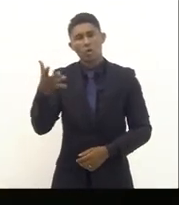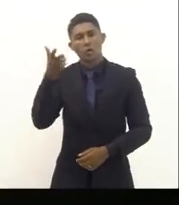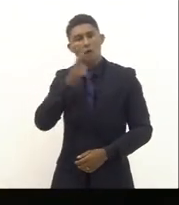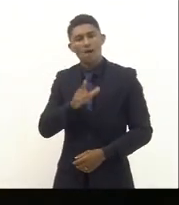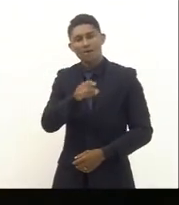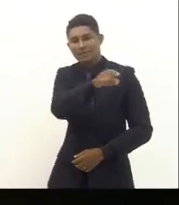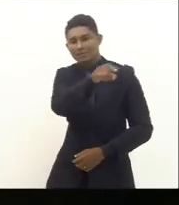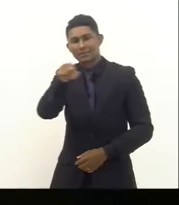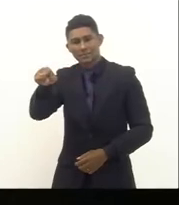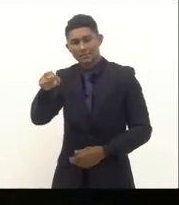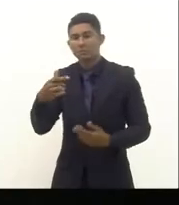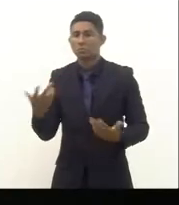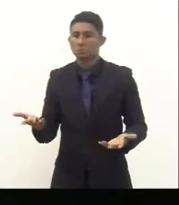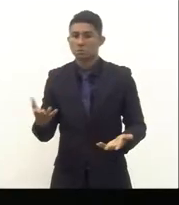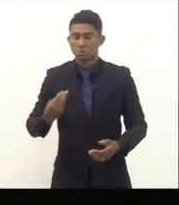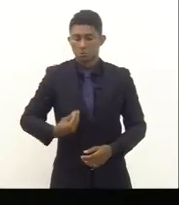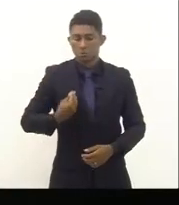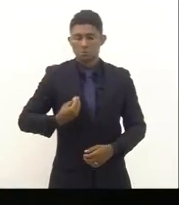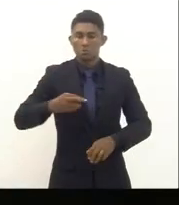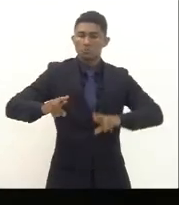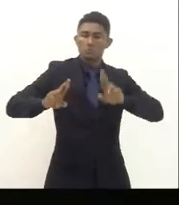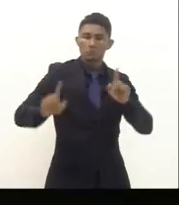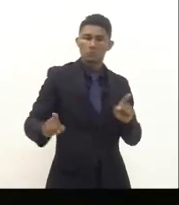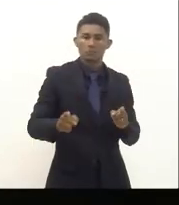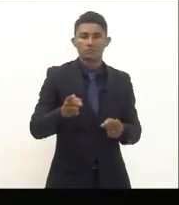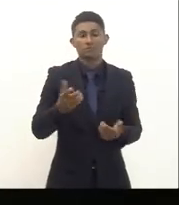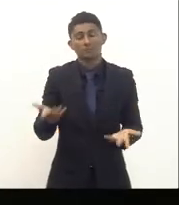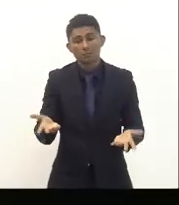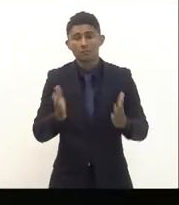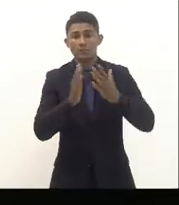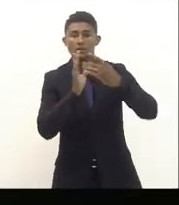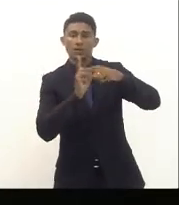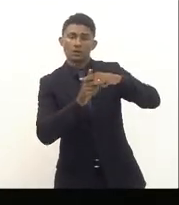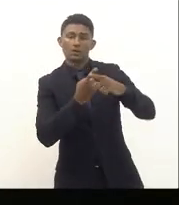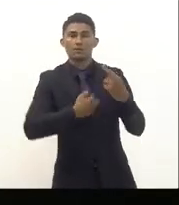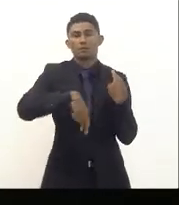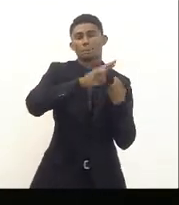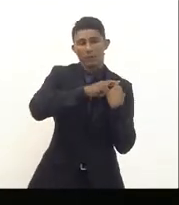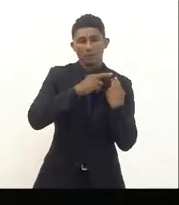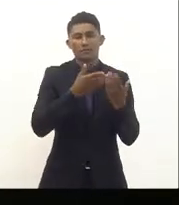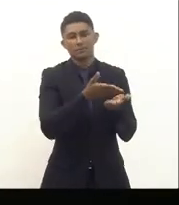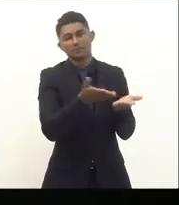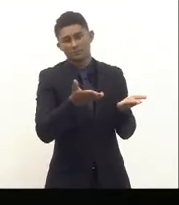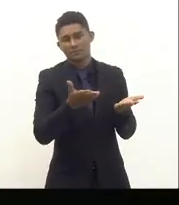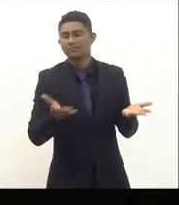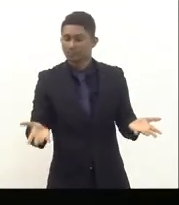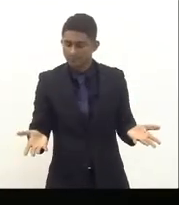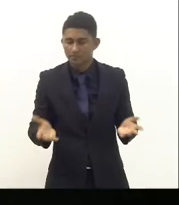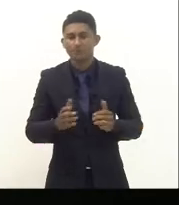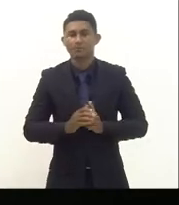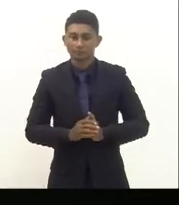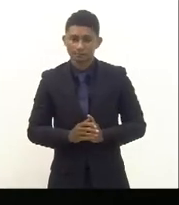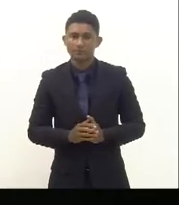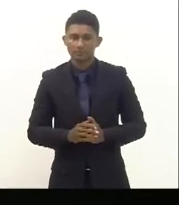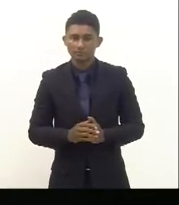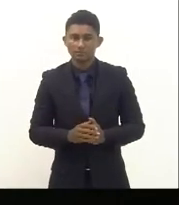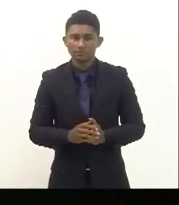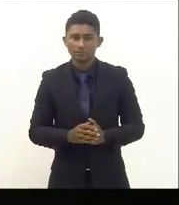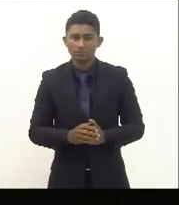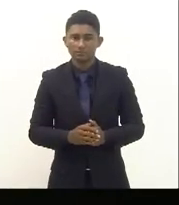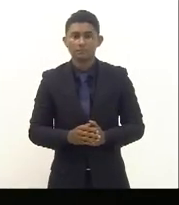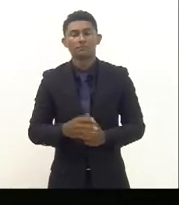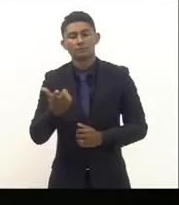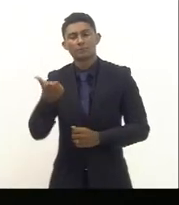começa a ter um novo estilo de vida e a igreja responsável por tudo isso então senhora Presidente